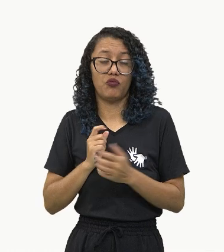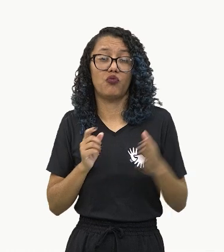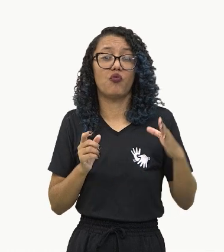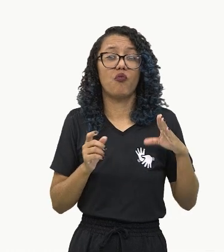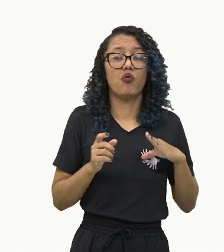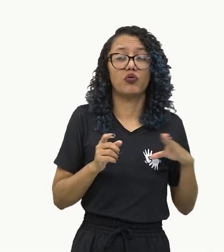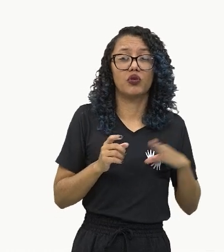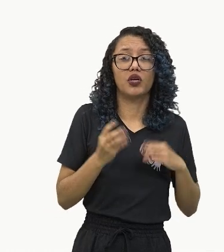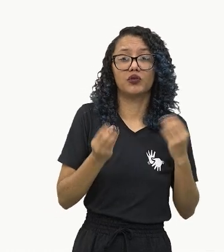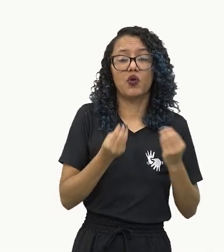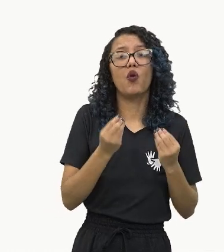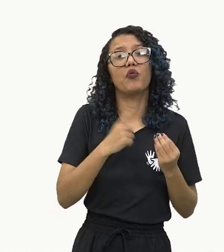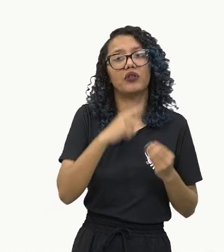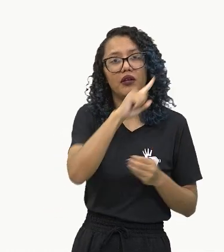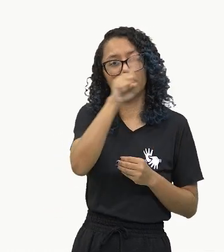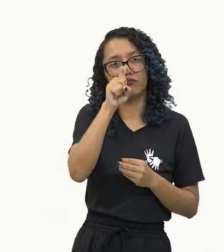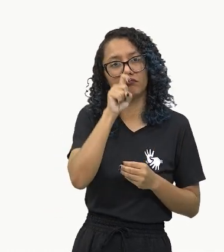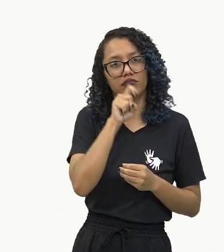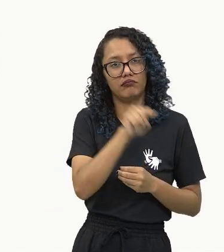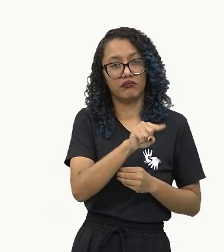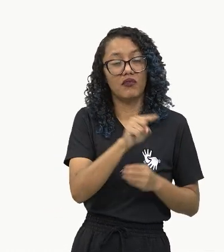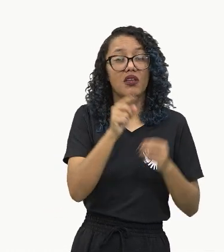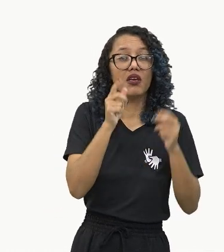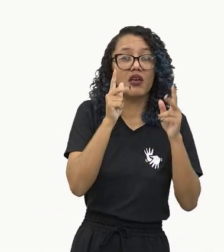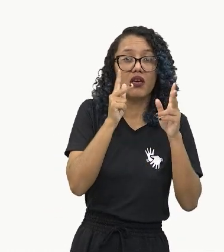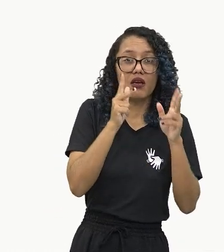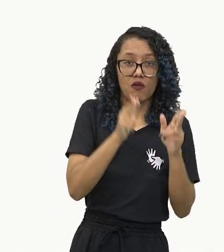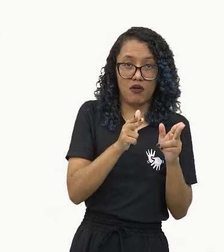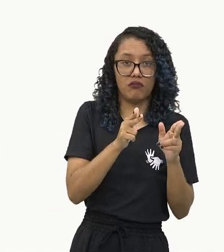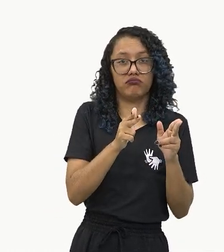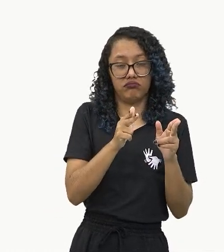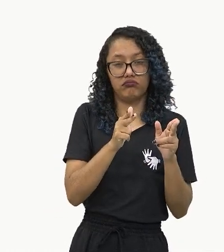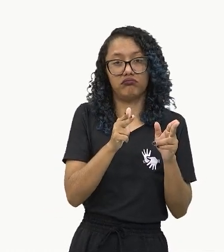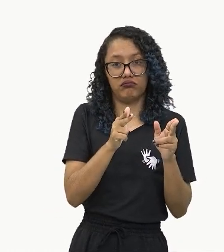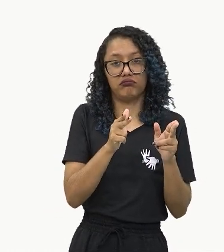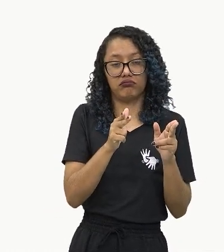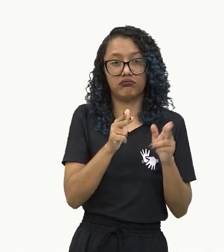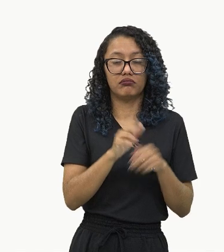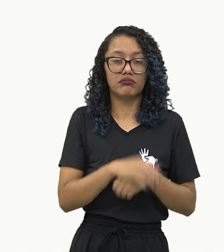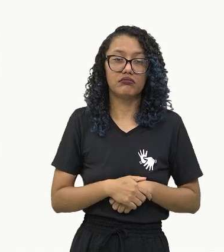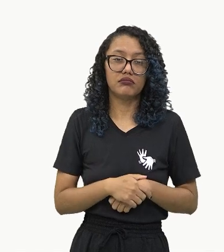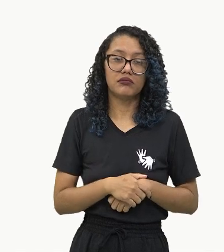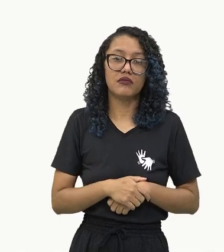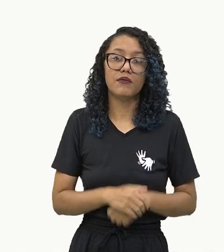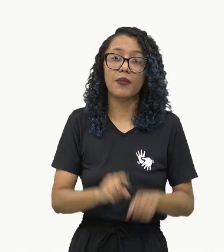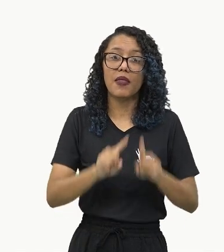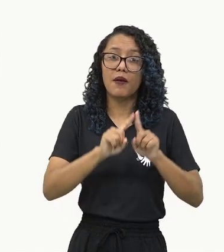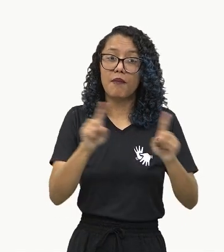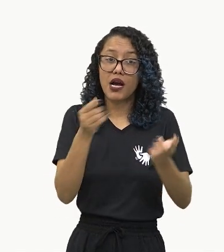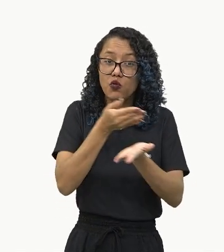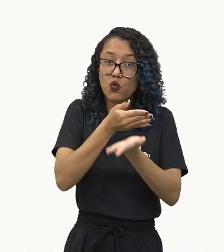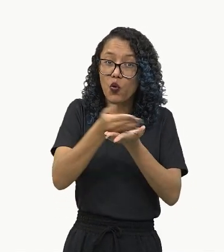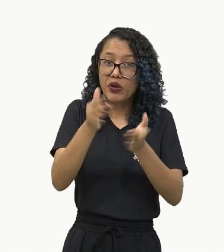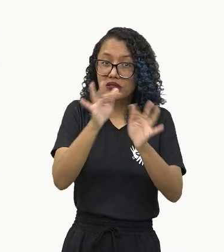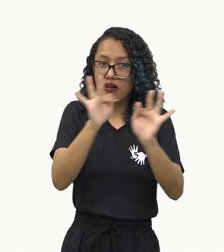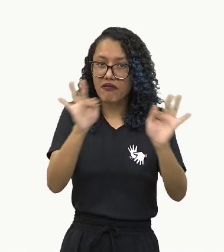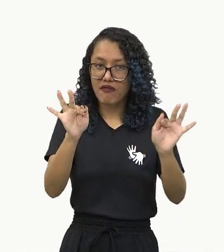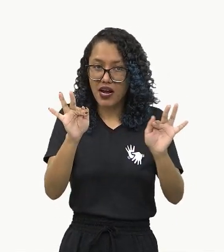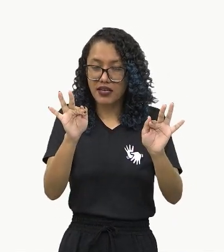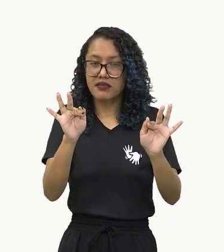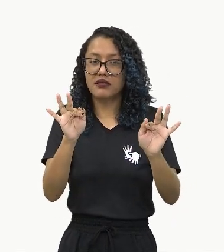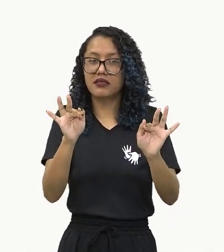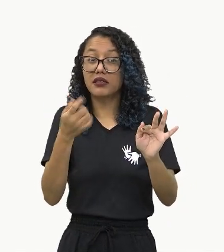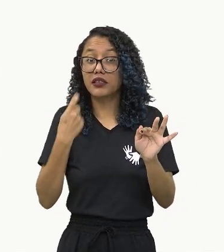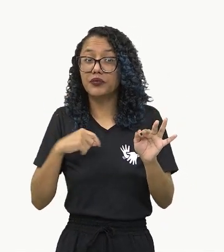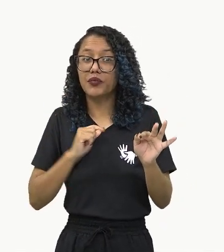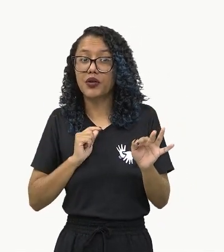ao português, né? Mas, iniciando a indagação, fazemos uso do mesmo ponto de cabeça para